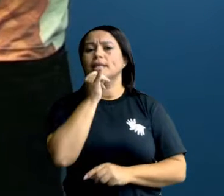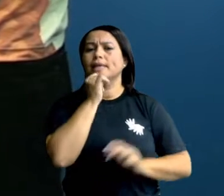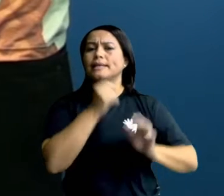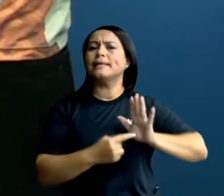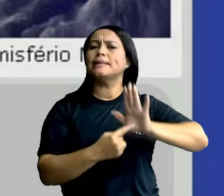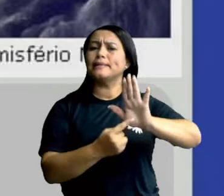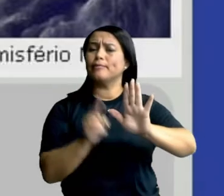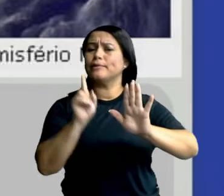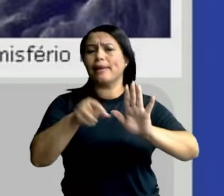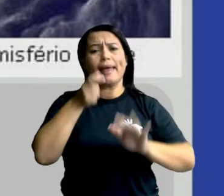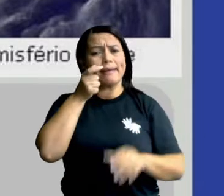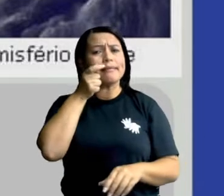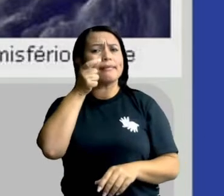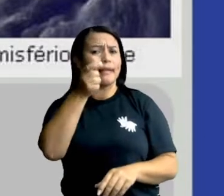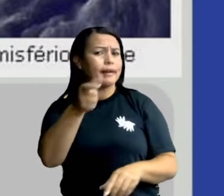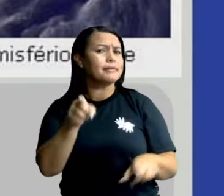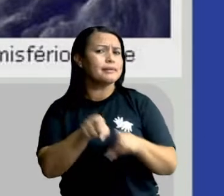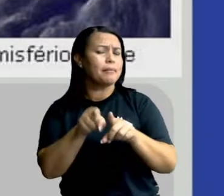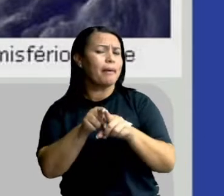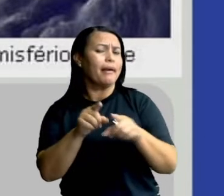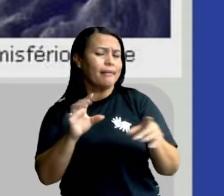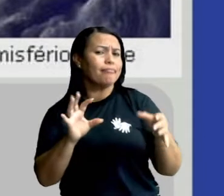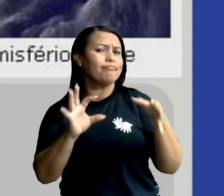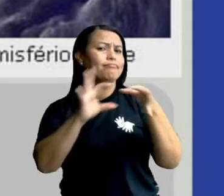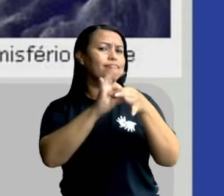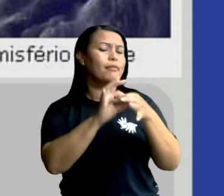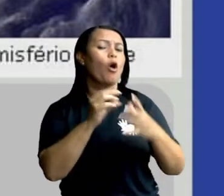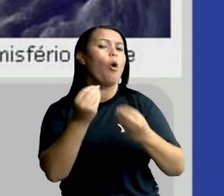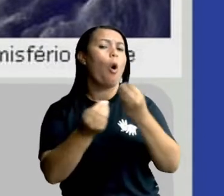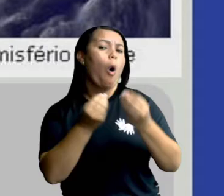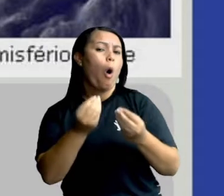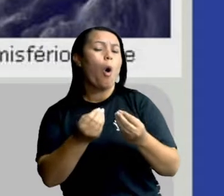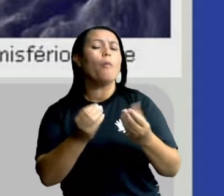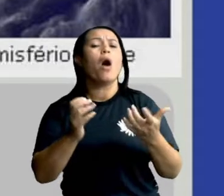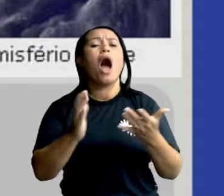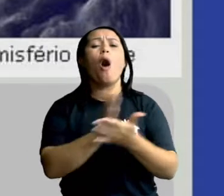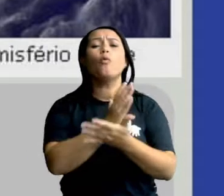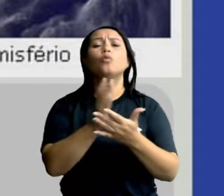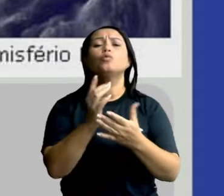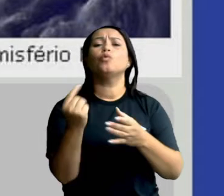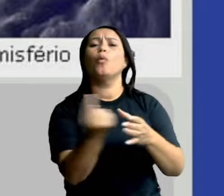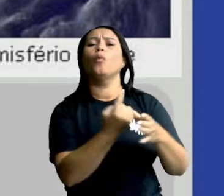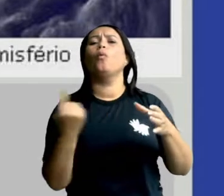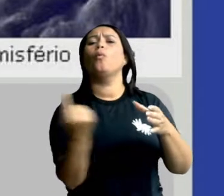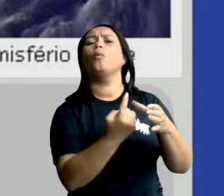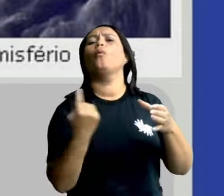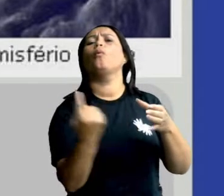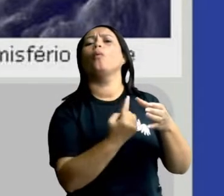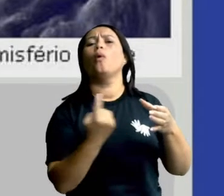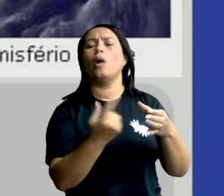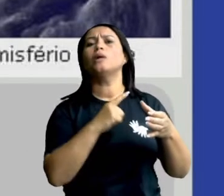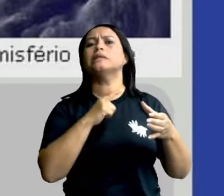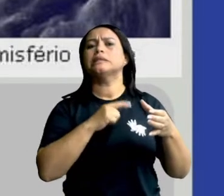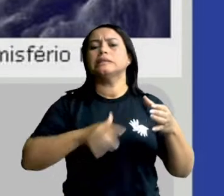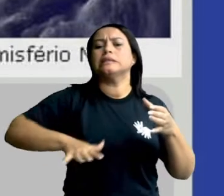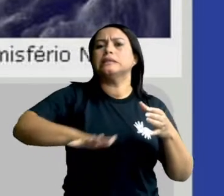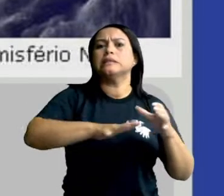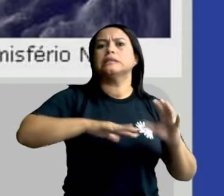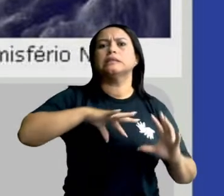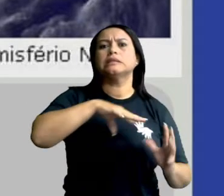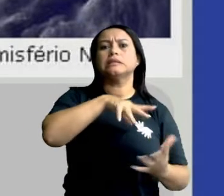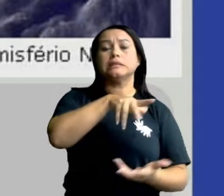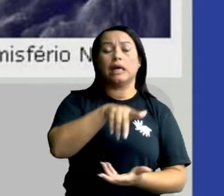é interessante e que está atrelado a isso, que seria alguns furacões, né, que já ocorreram na superfície da Terra.